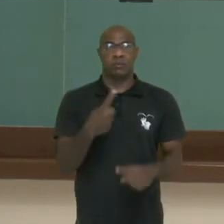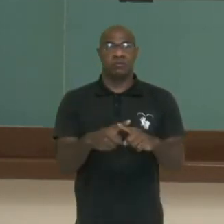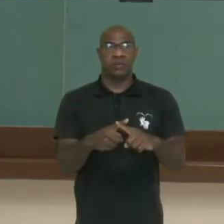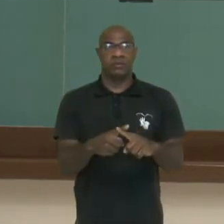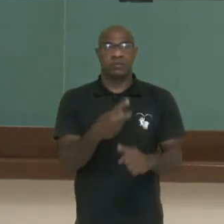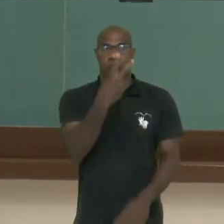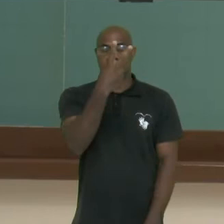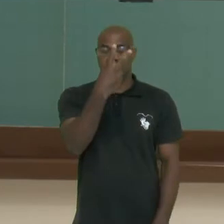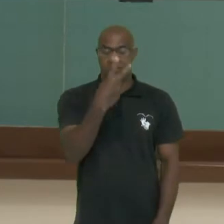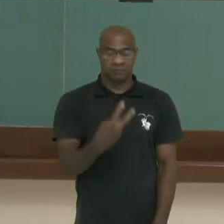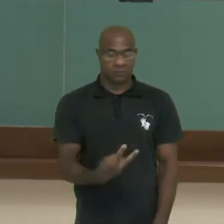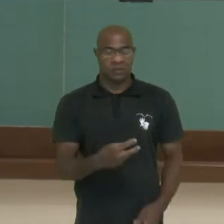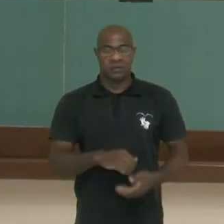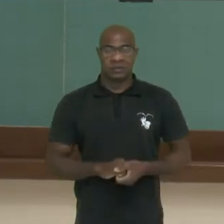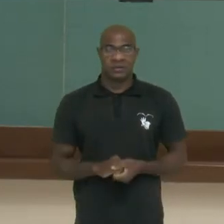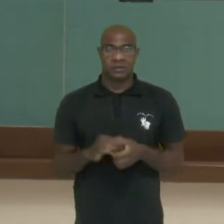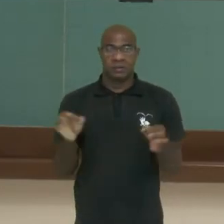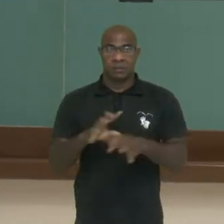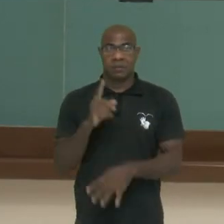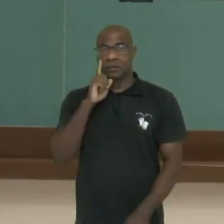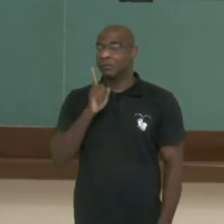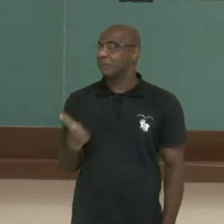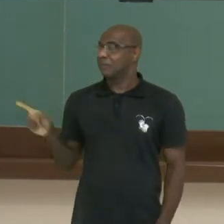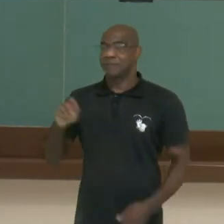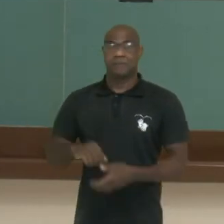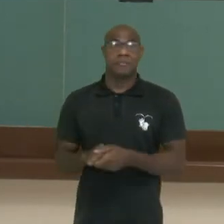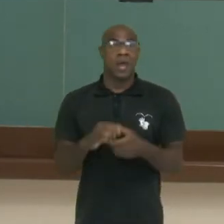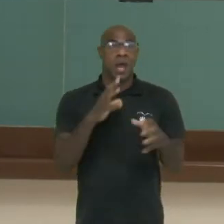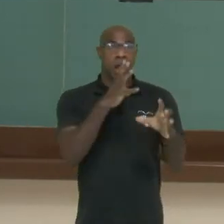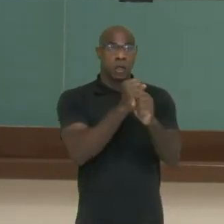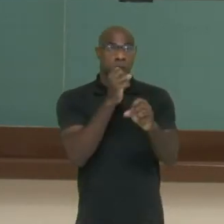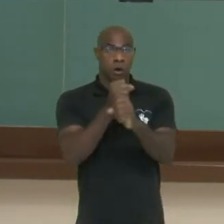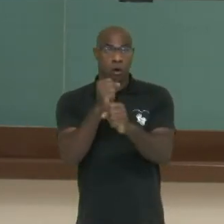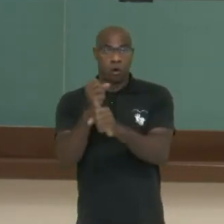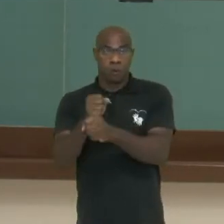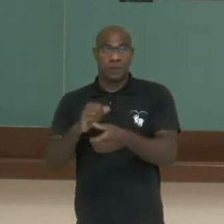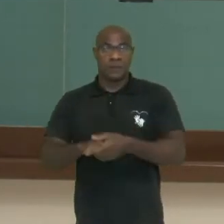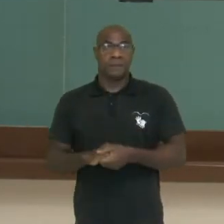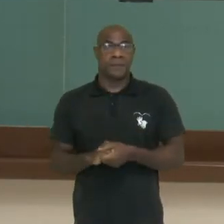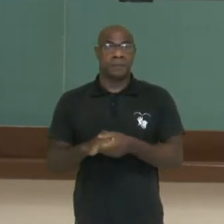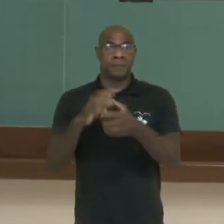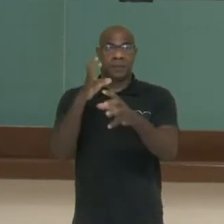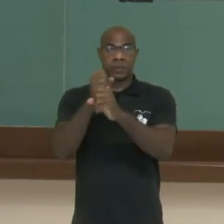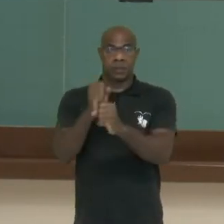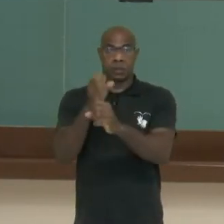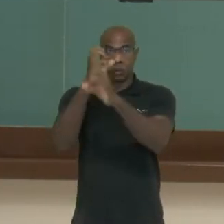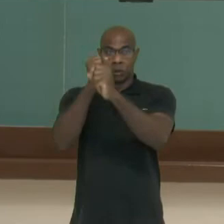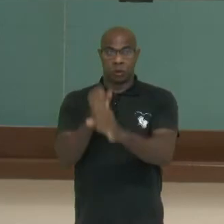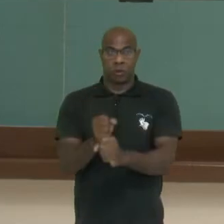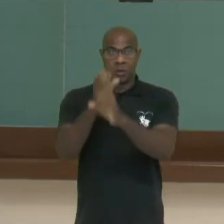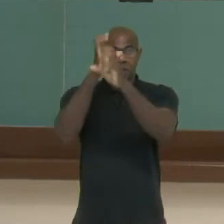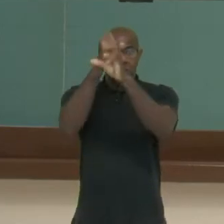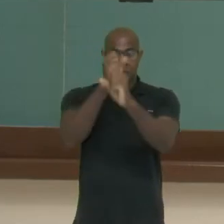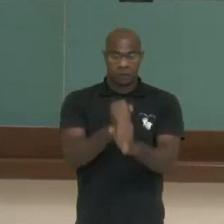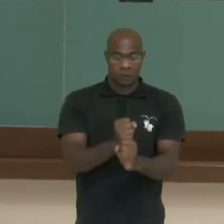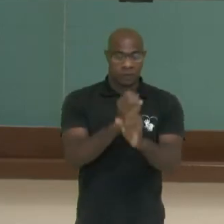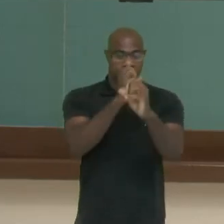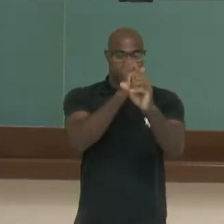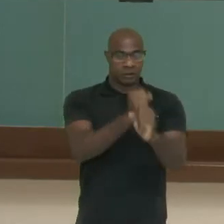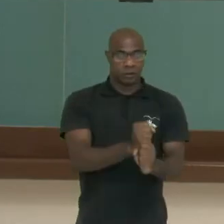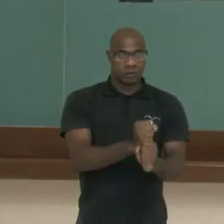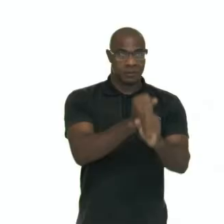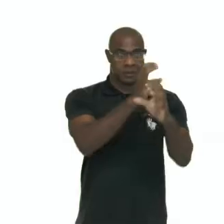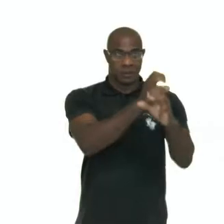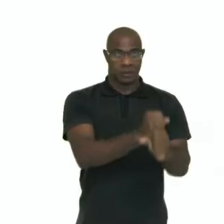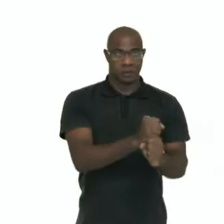1 vezes 2, 2. Fechou, né? Soma tudo. 5. 7 mais 5, a gente tem que é 12,